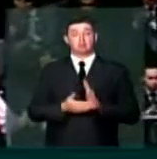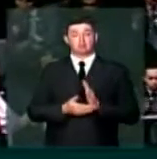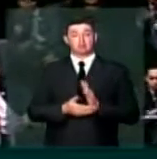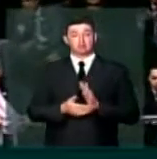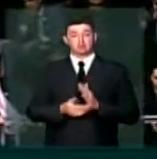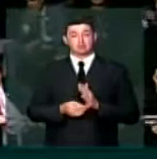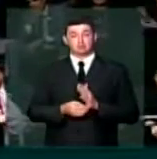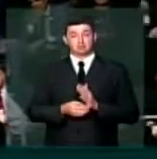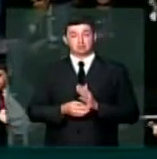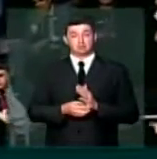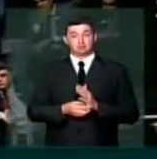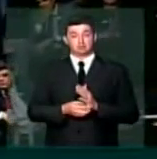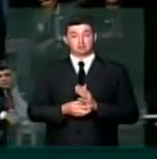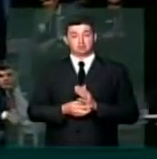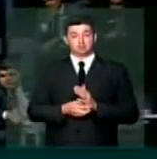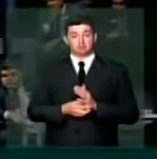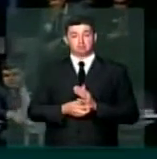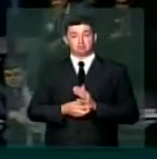essa proposta? Certo?